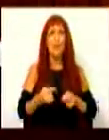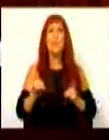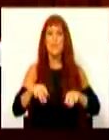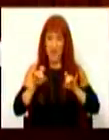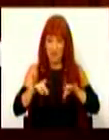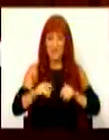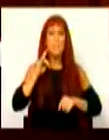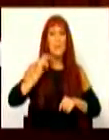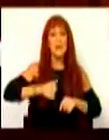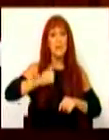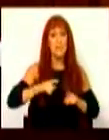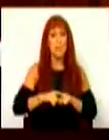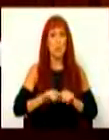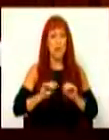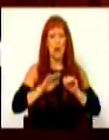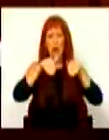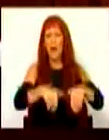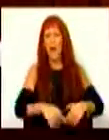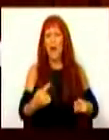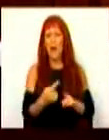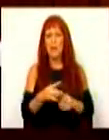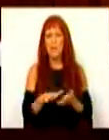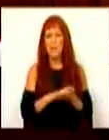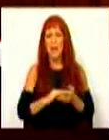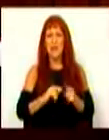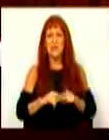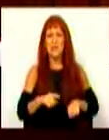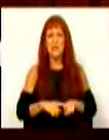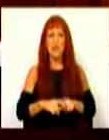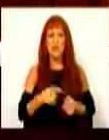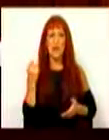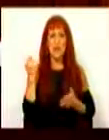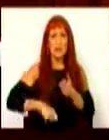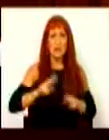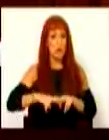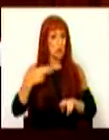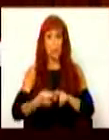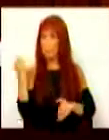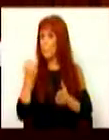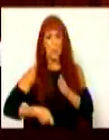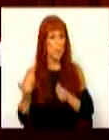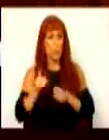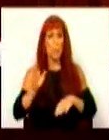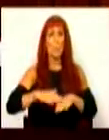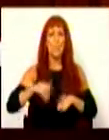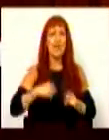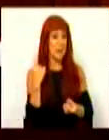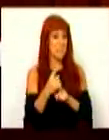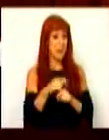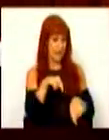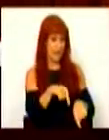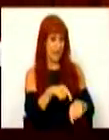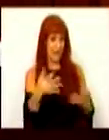também, essencialmente, a erosão das bases tributáveis e a dupla não tributação em função dessa mesma